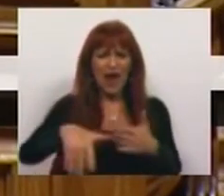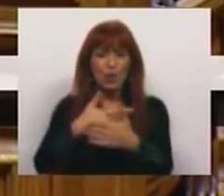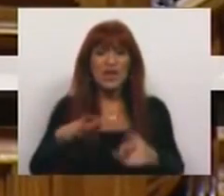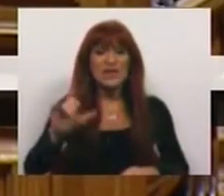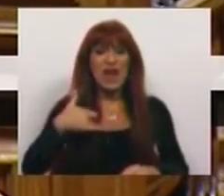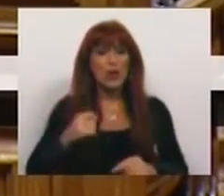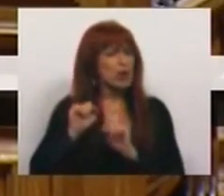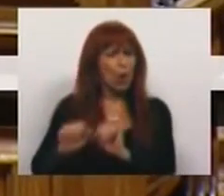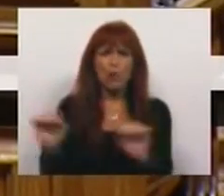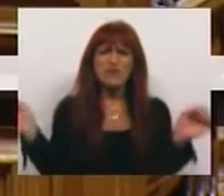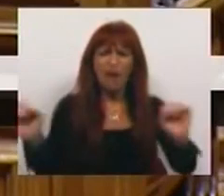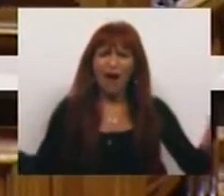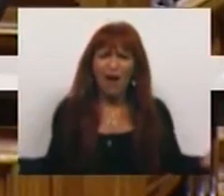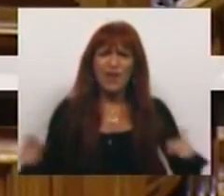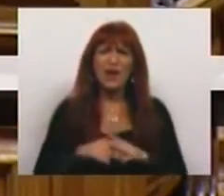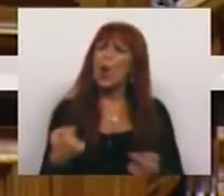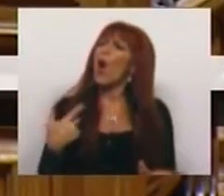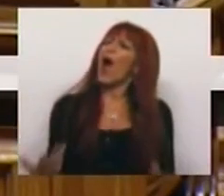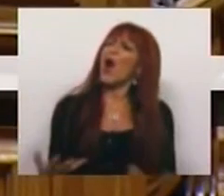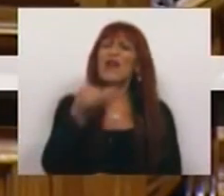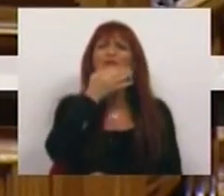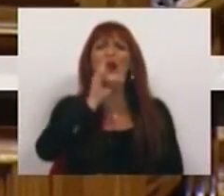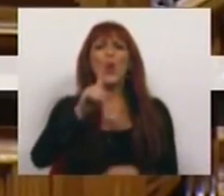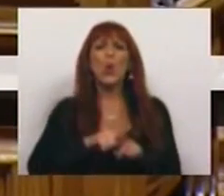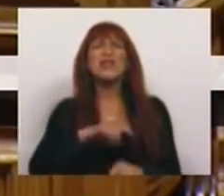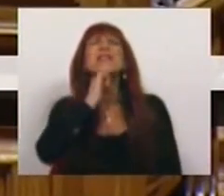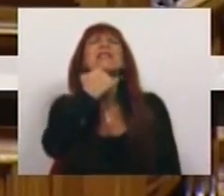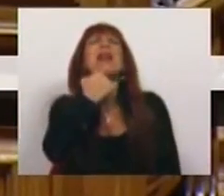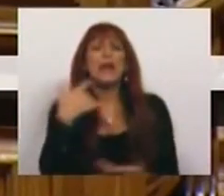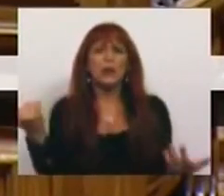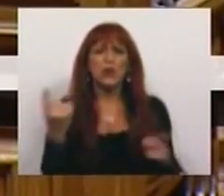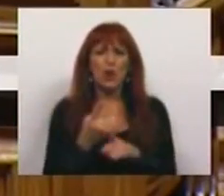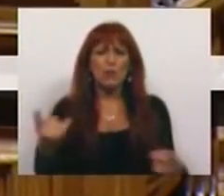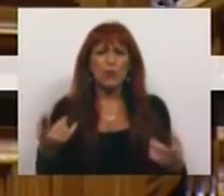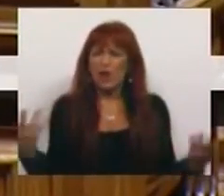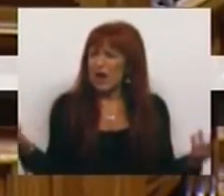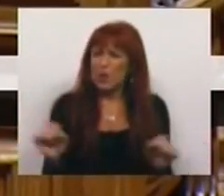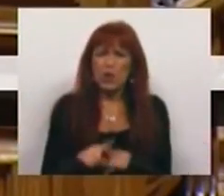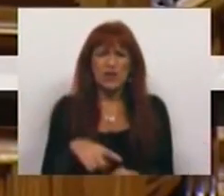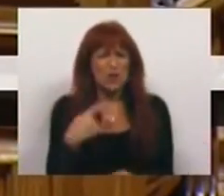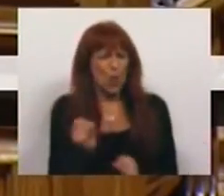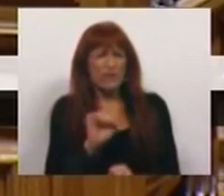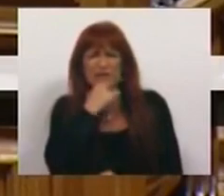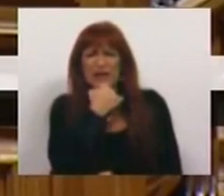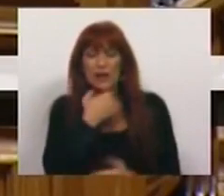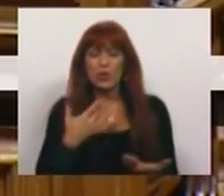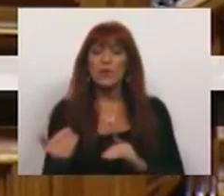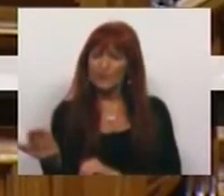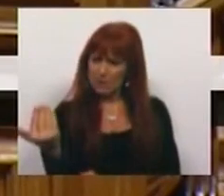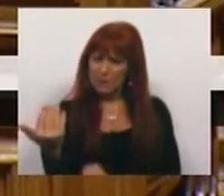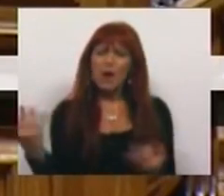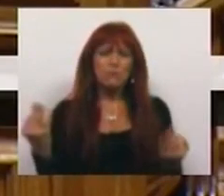que o CDS não se opôs. Não se venha falar em secretismo, porque manifestamente secretismo não houve.